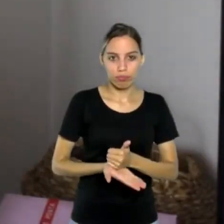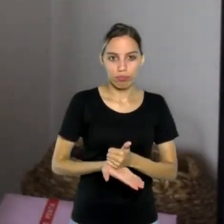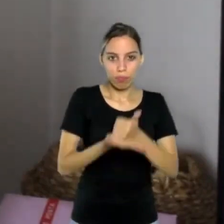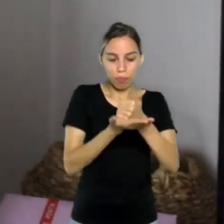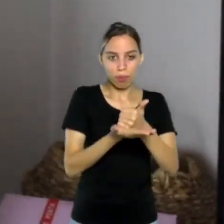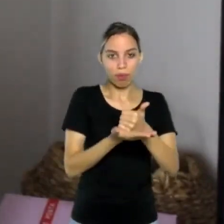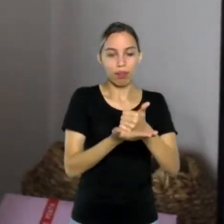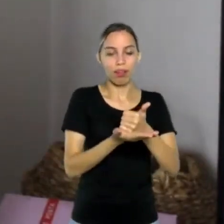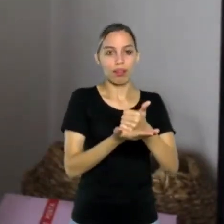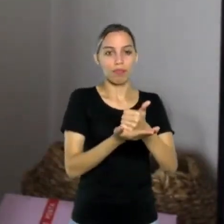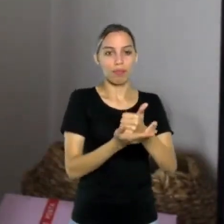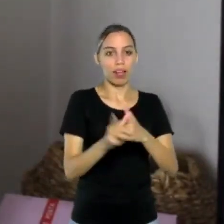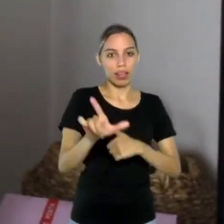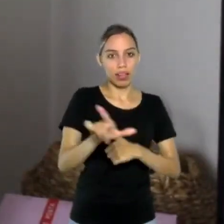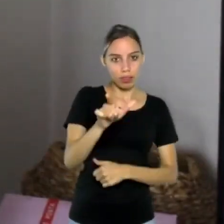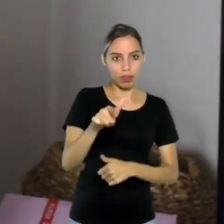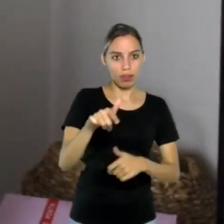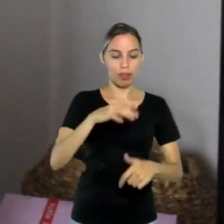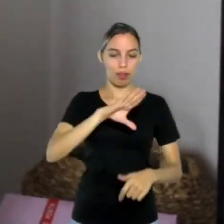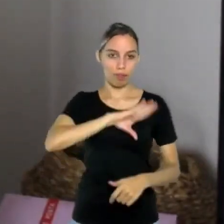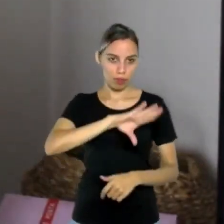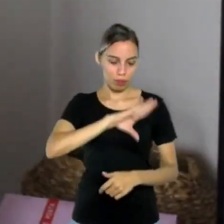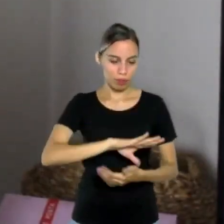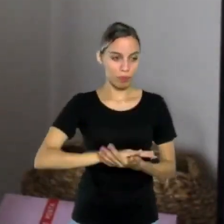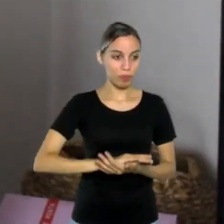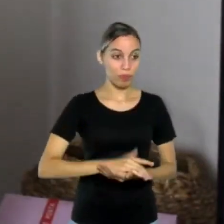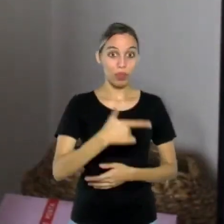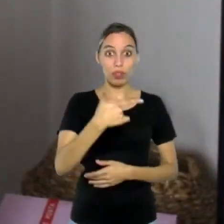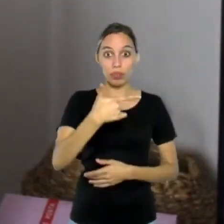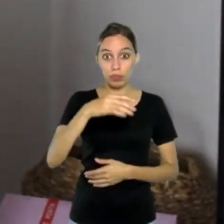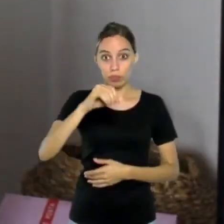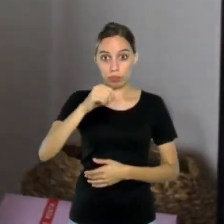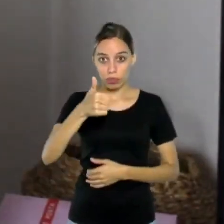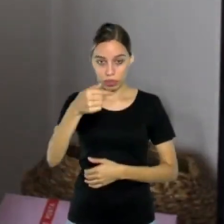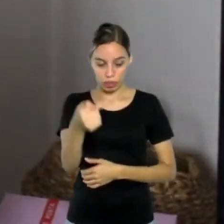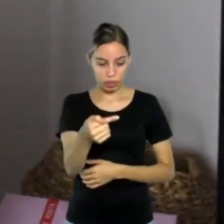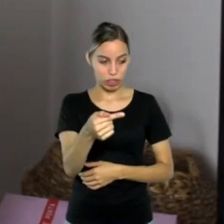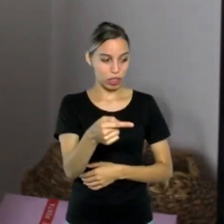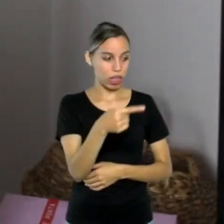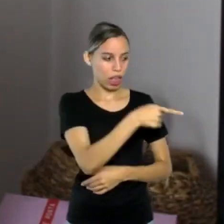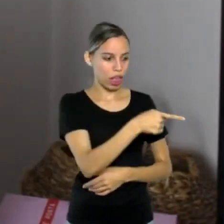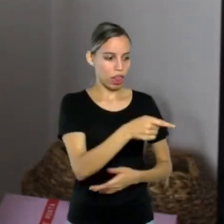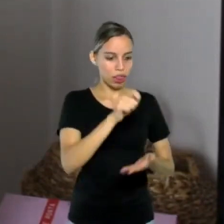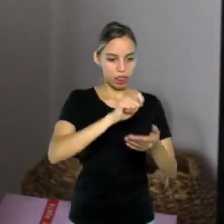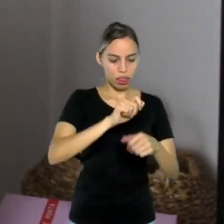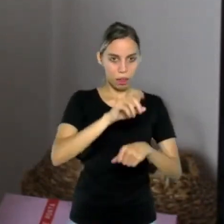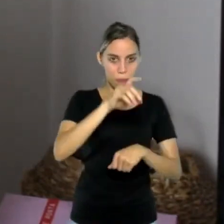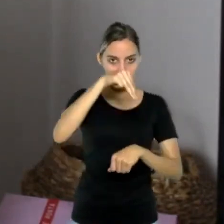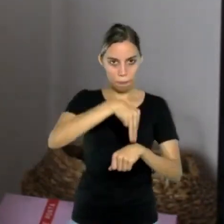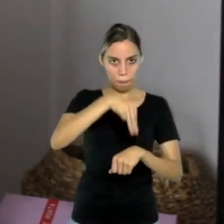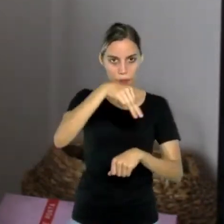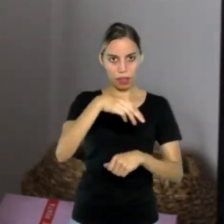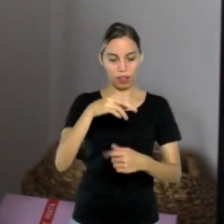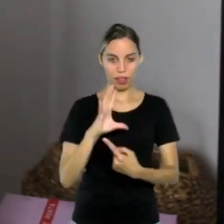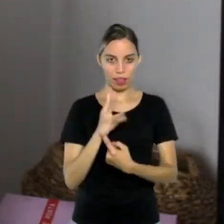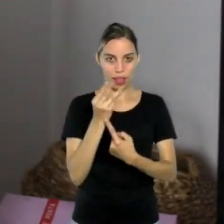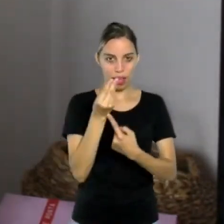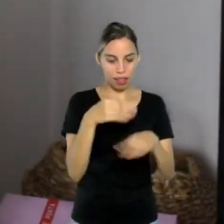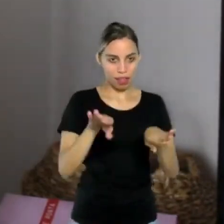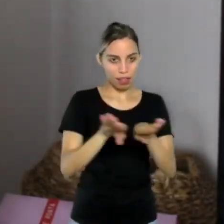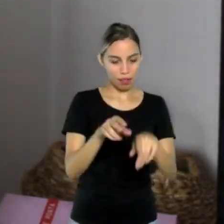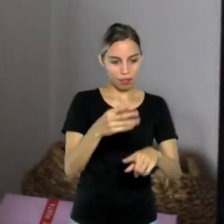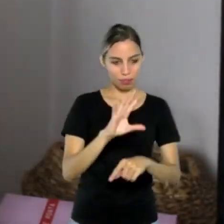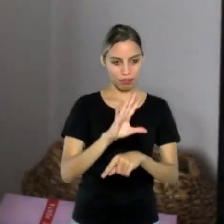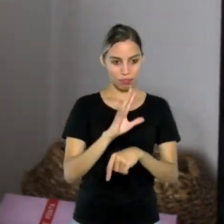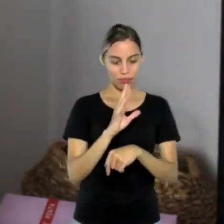Língua Portuguesa em 2017. Elisa é também mestre em artes e doutoranda em comunicação pela Universidade